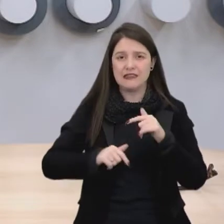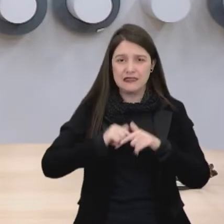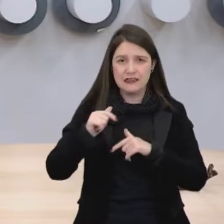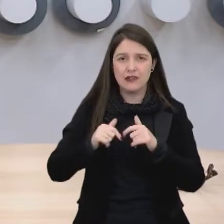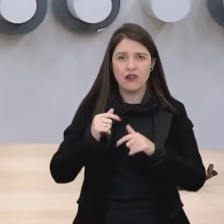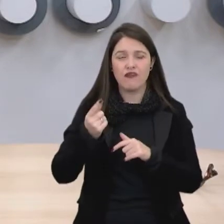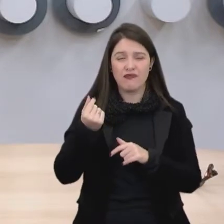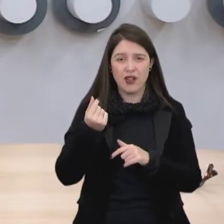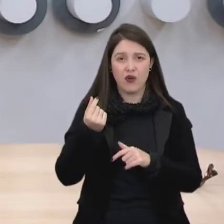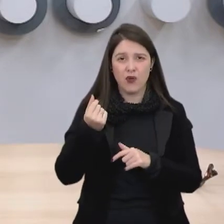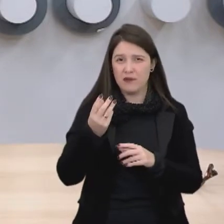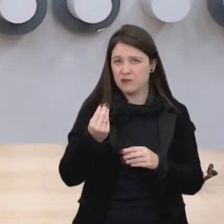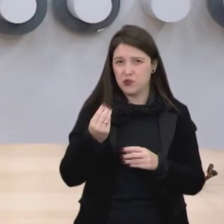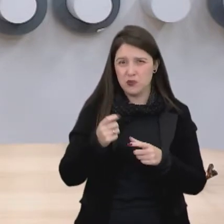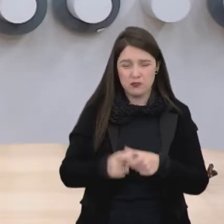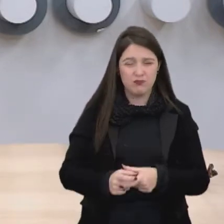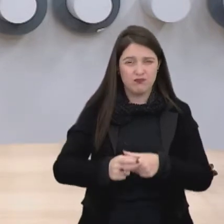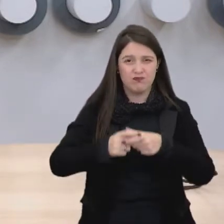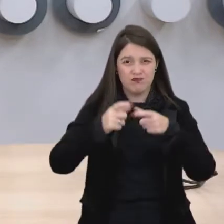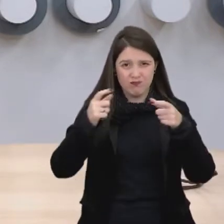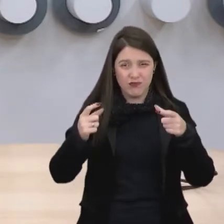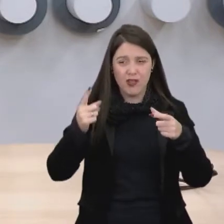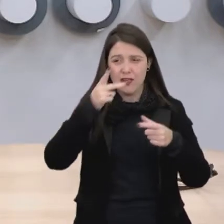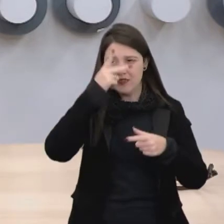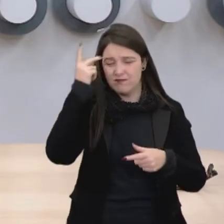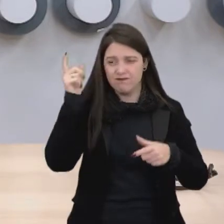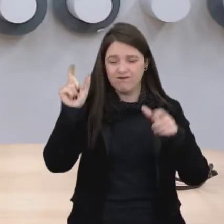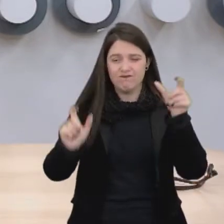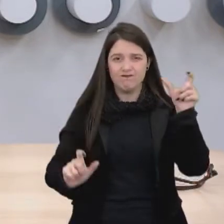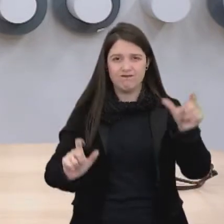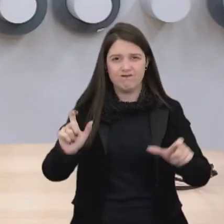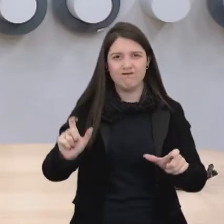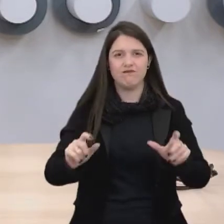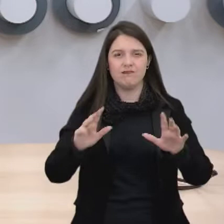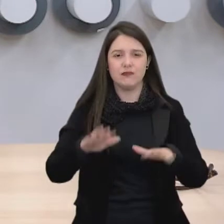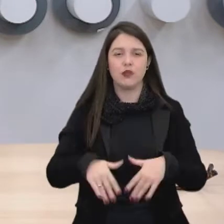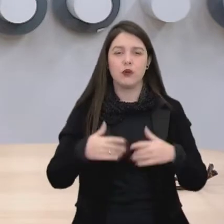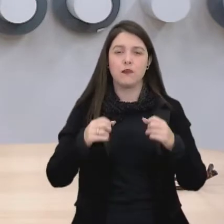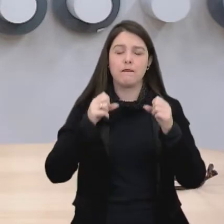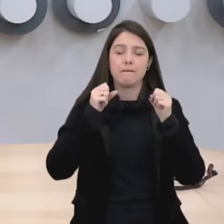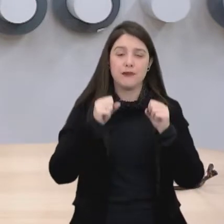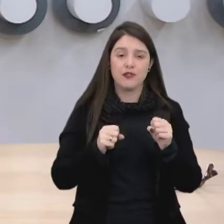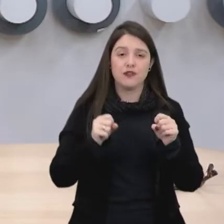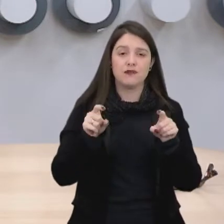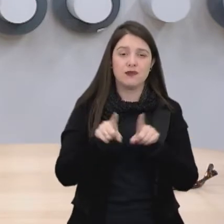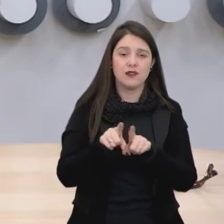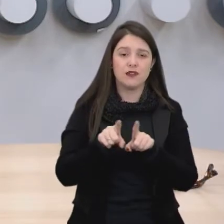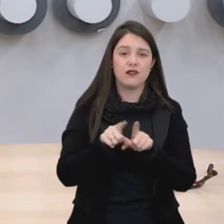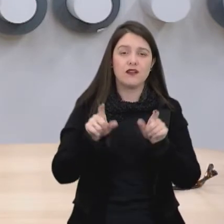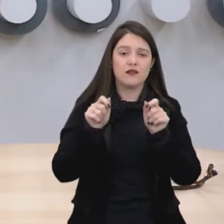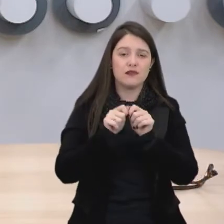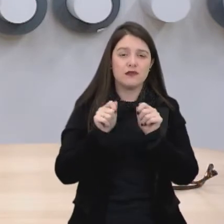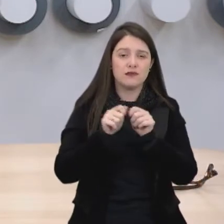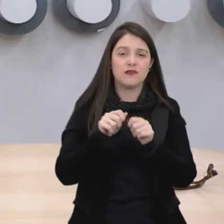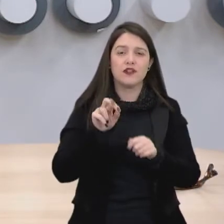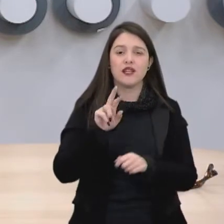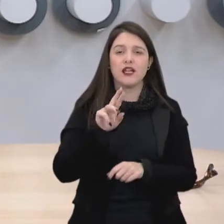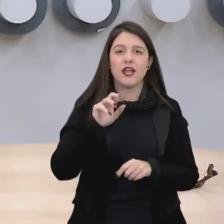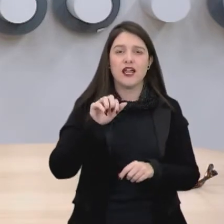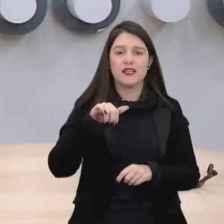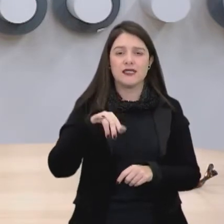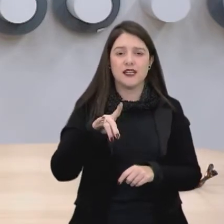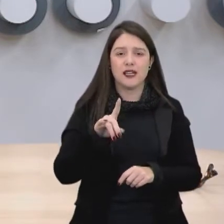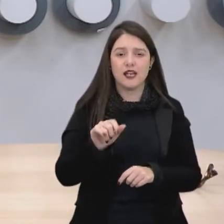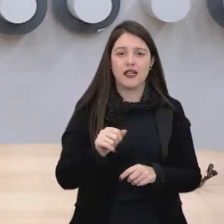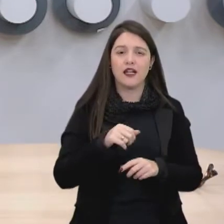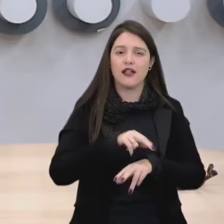muito alto na quantidade de população, né? Então poderia sim, né, fazer com que essa renda média mensal de